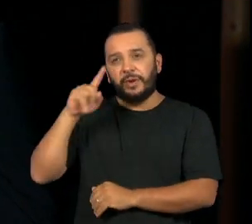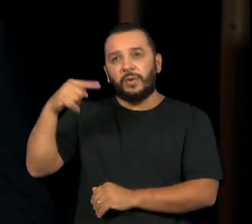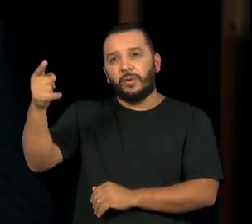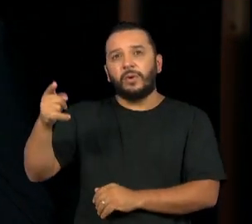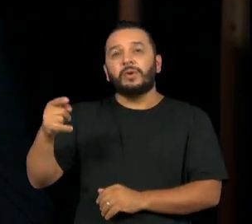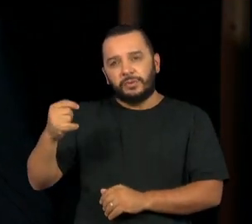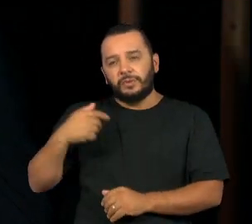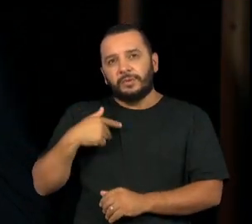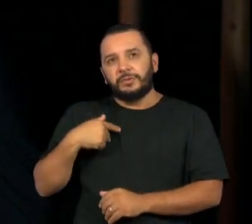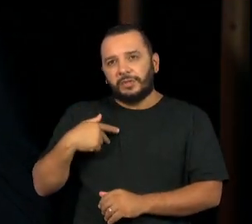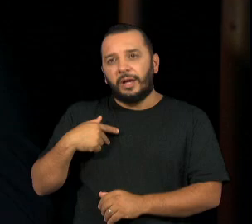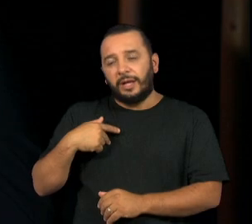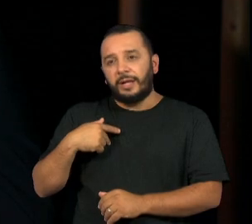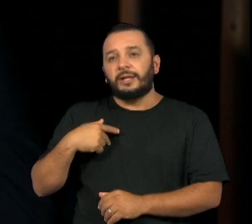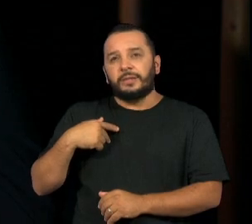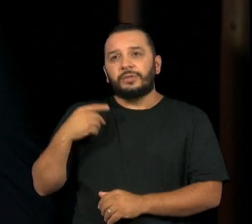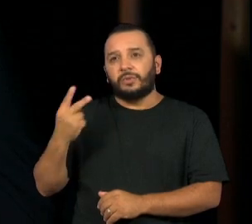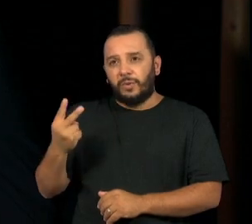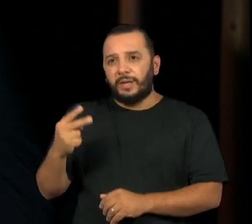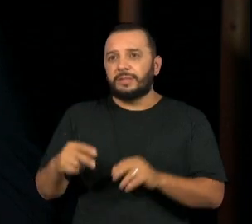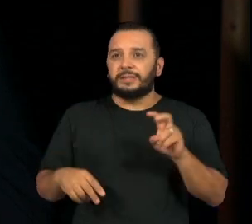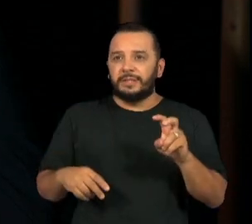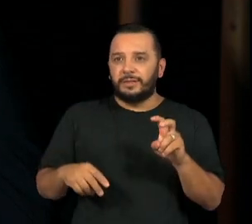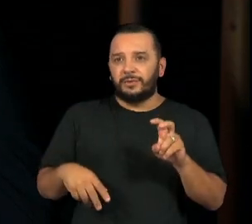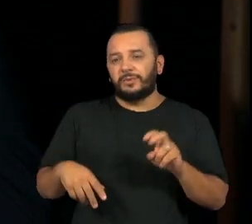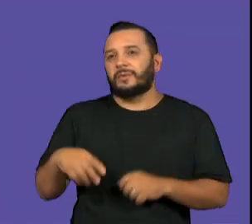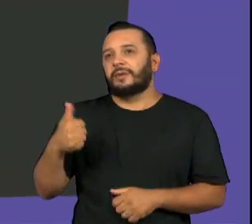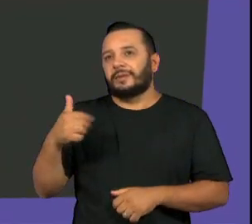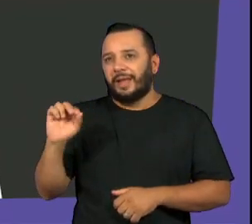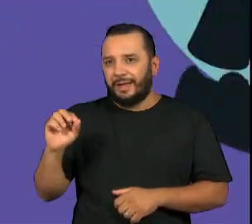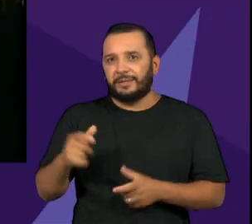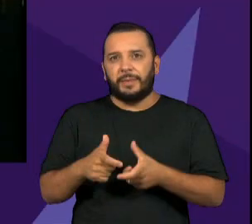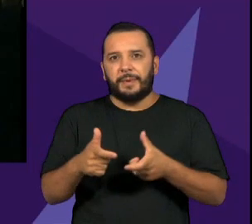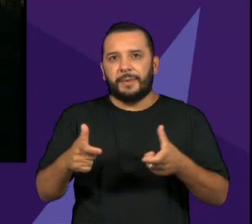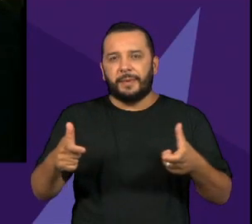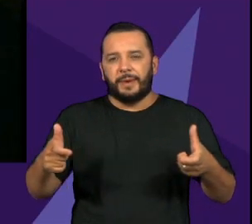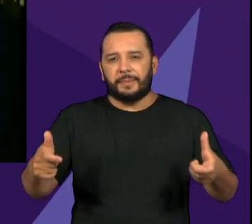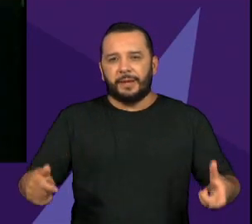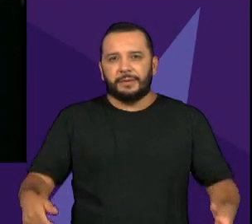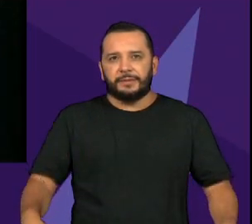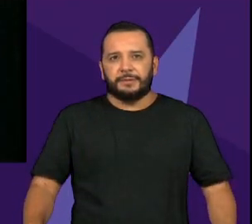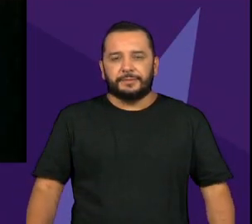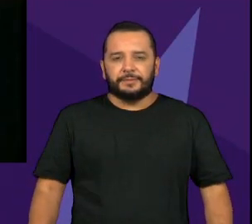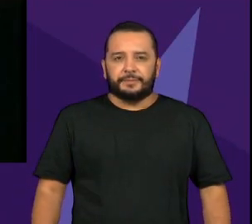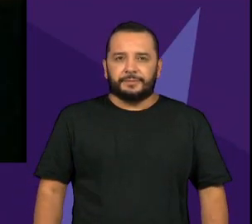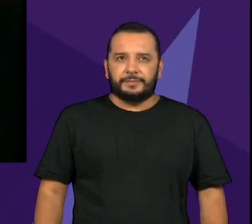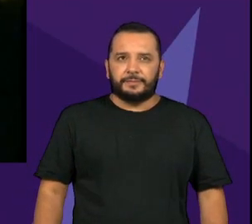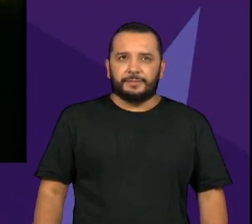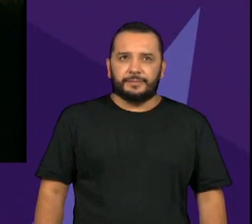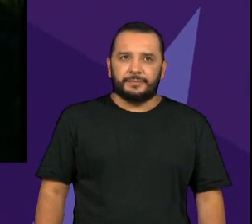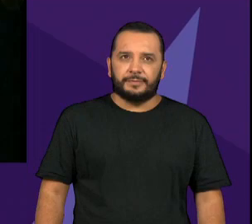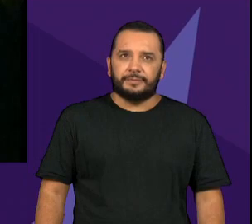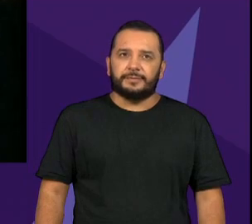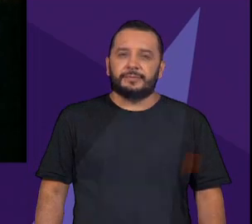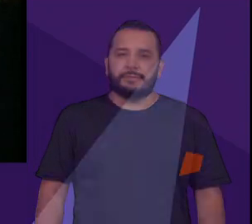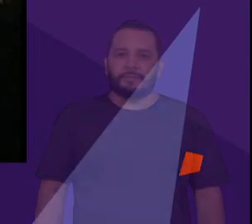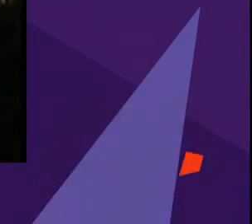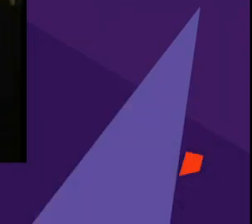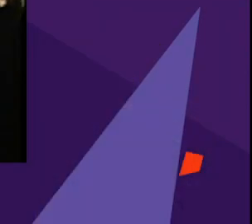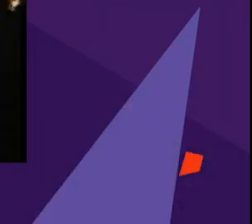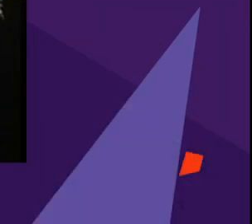ter 35. 35, eu fui até econômico. Amigo do universo é o nosso